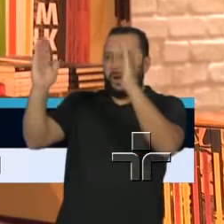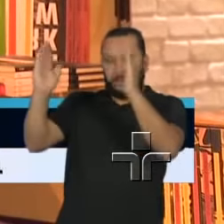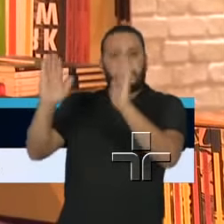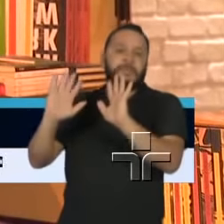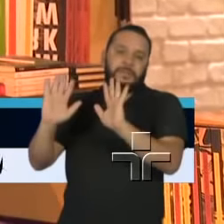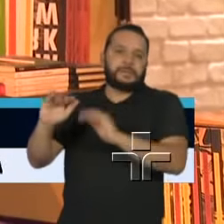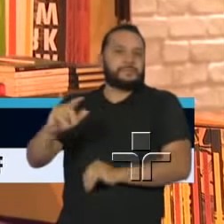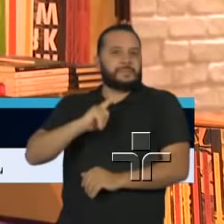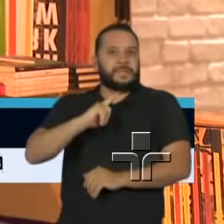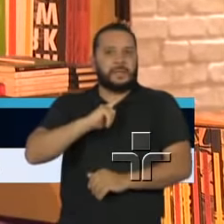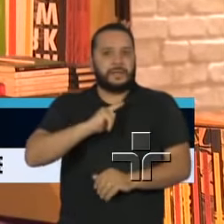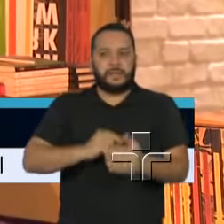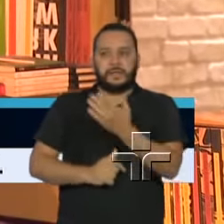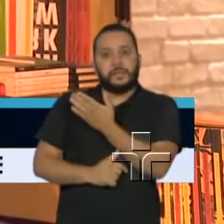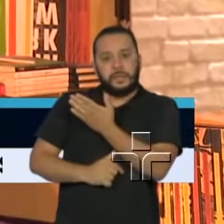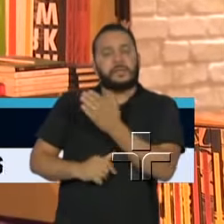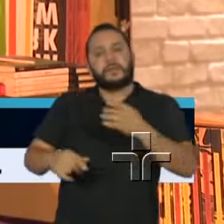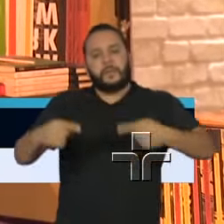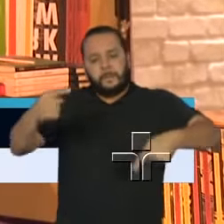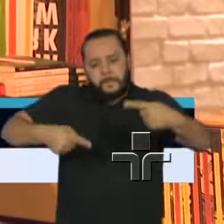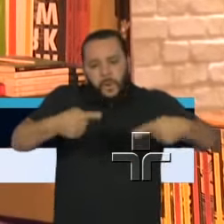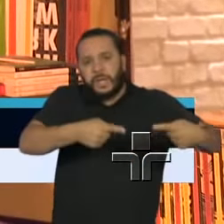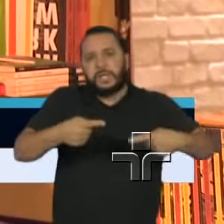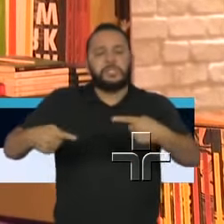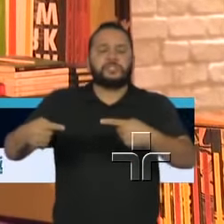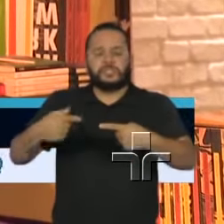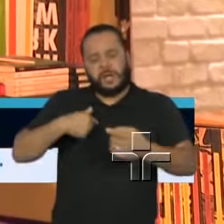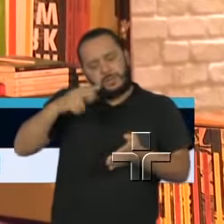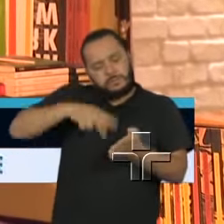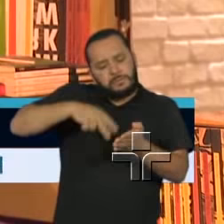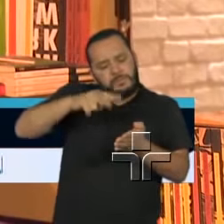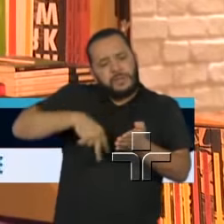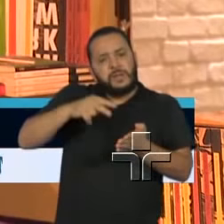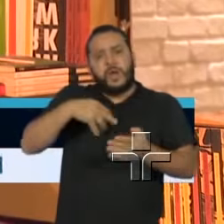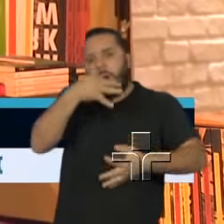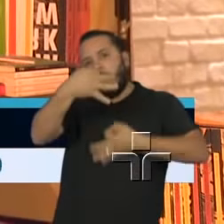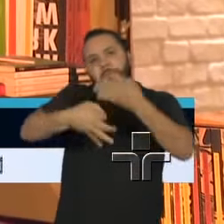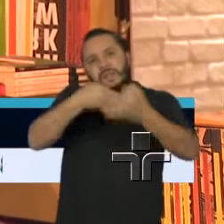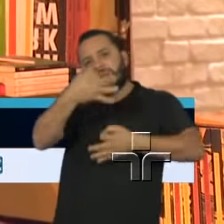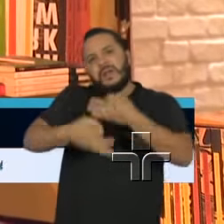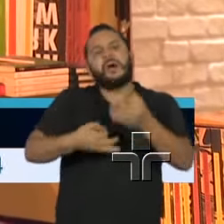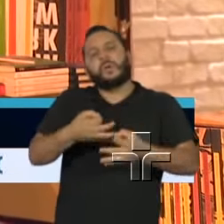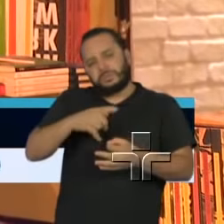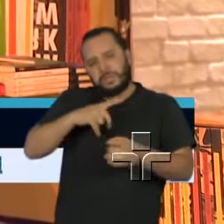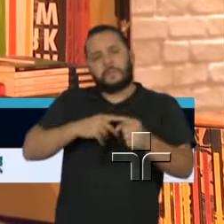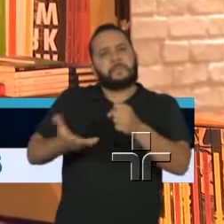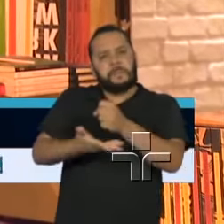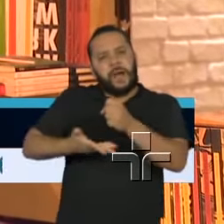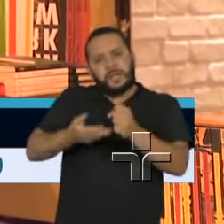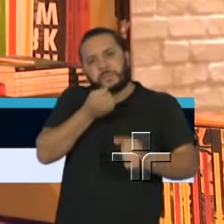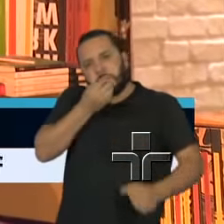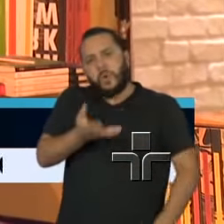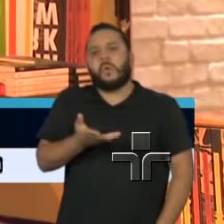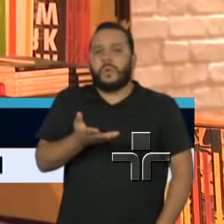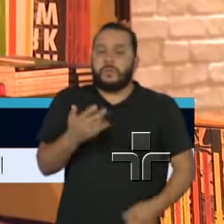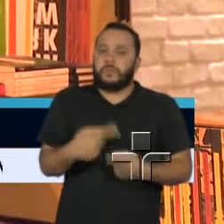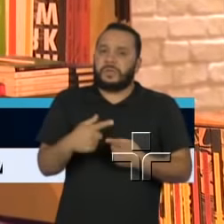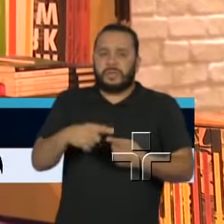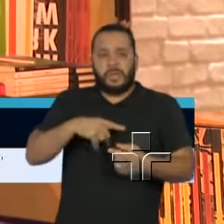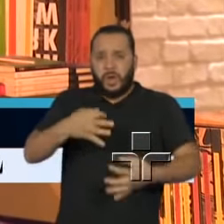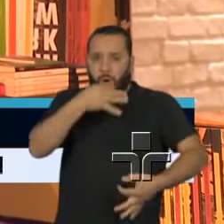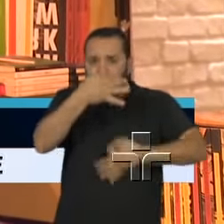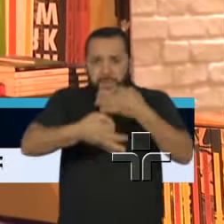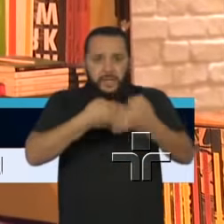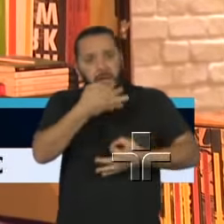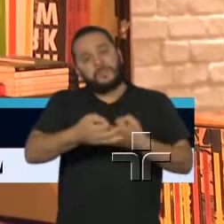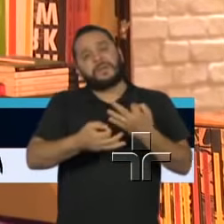mais especificamente sobre política para ter uma opinião mais embasada, que acho que a gente tem muitas opiniões e